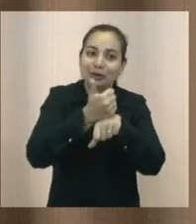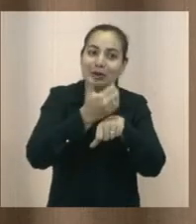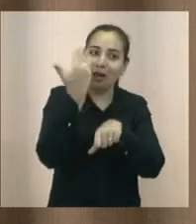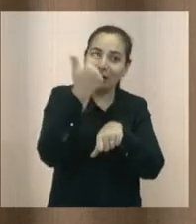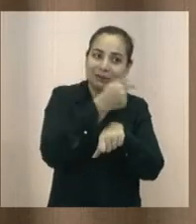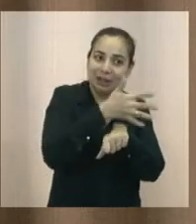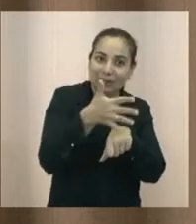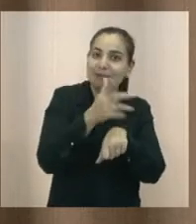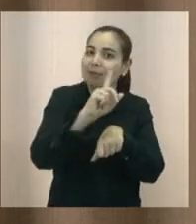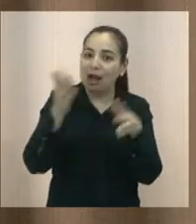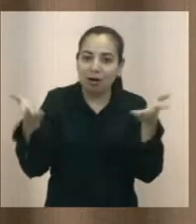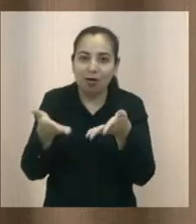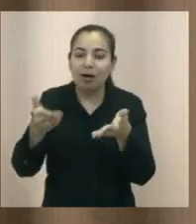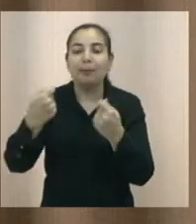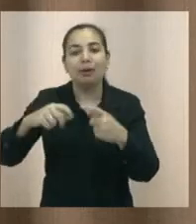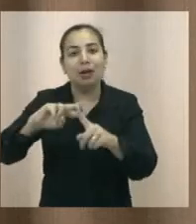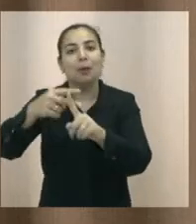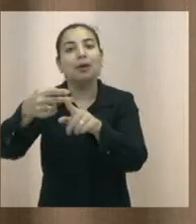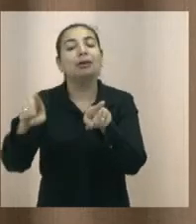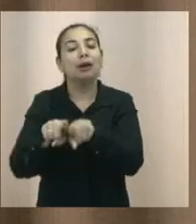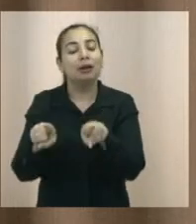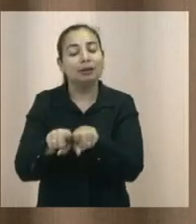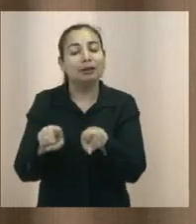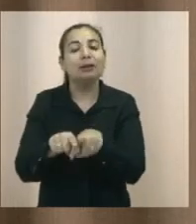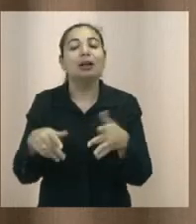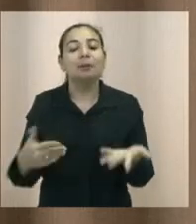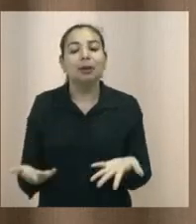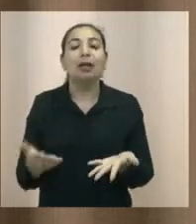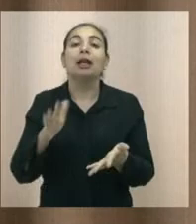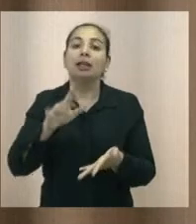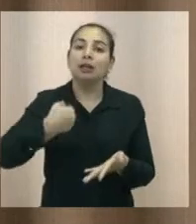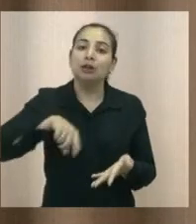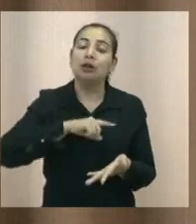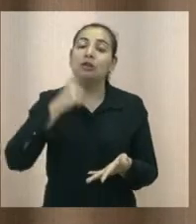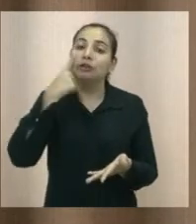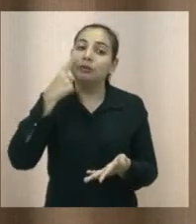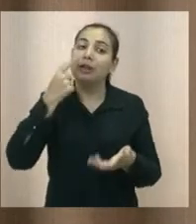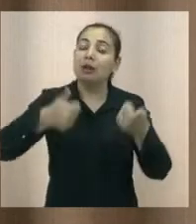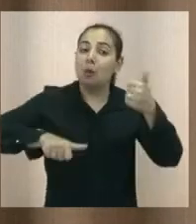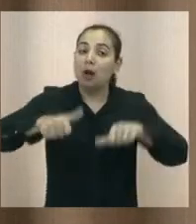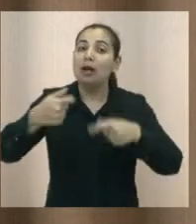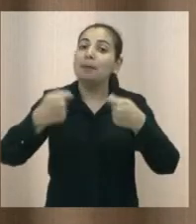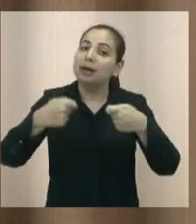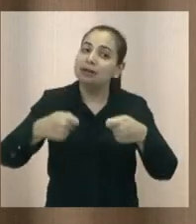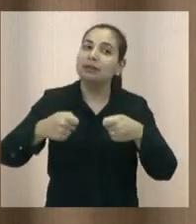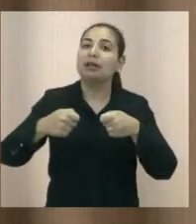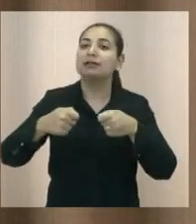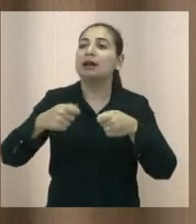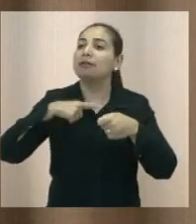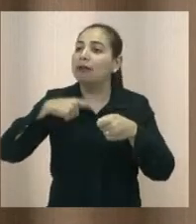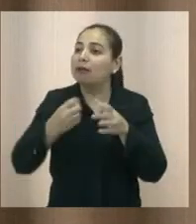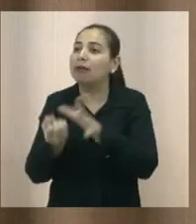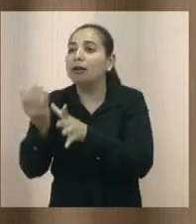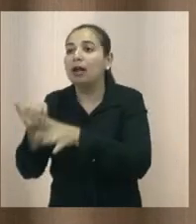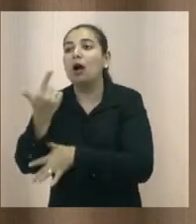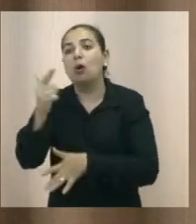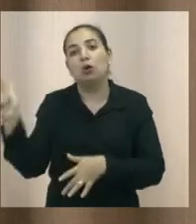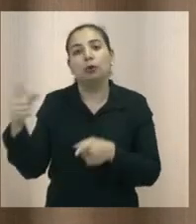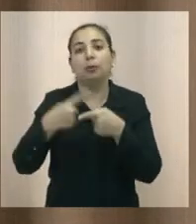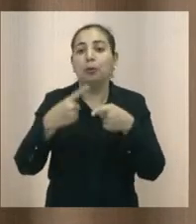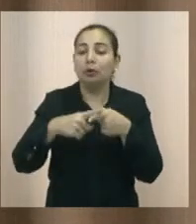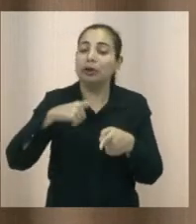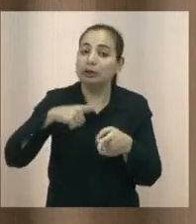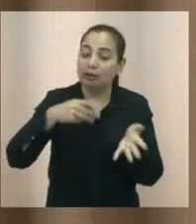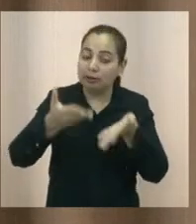ainda que a gente tenha um número pequeno, a gente procura fazer com a melhor qualidade possível. Agora, a gente precisa expandir. Não tem como se falar em atendimento